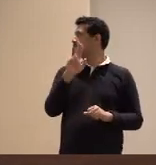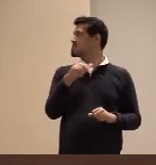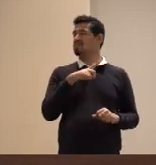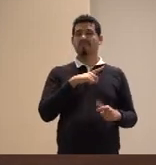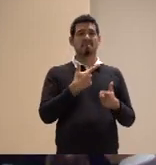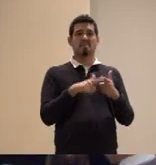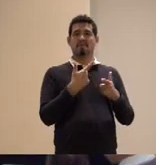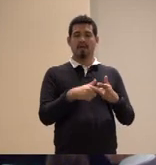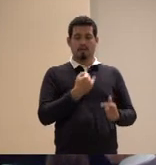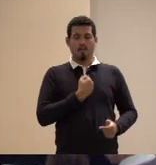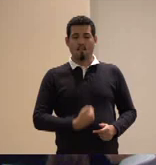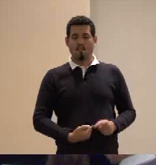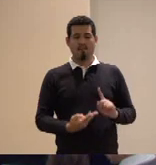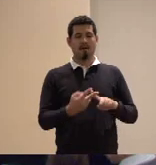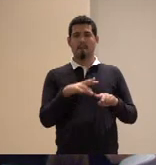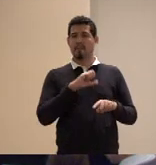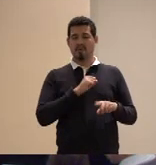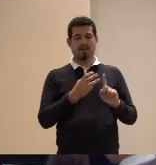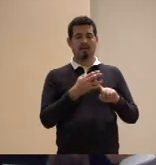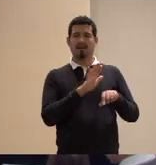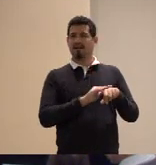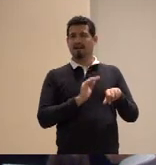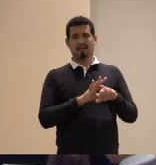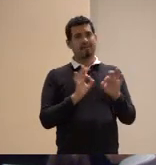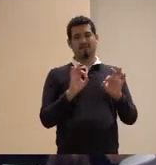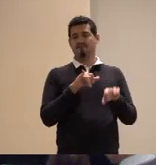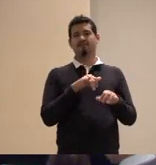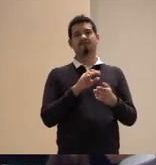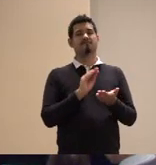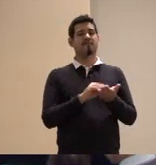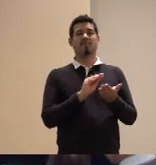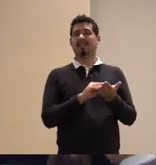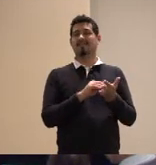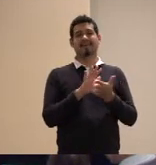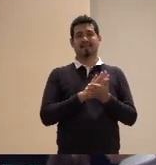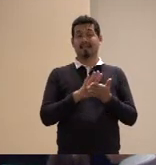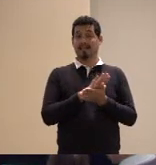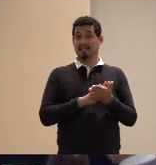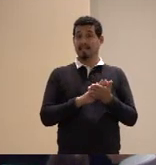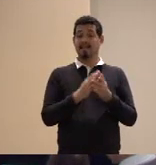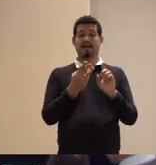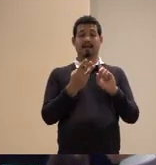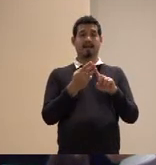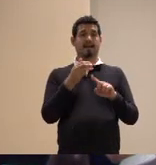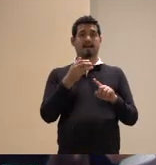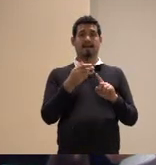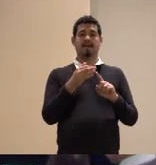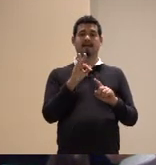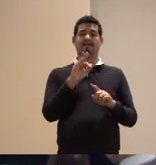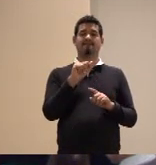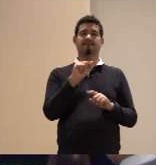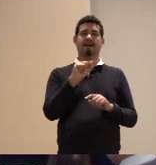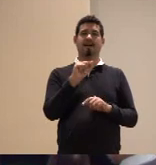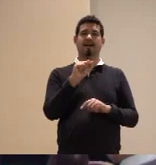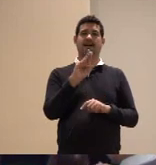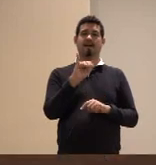de desnutrição, de amor, de afeto, e não lhe faltaram estímulos. Essa é a Fabiola, doutora médica,